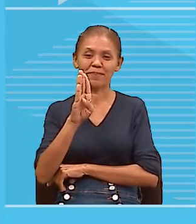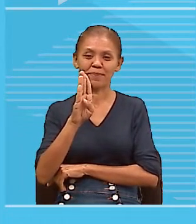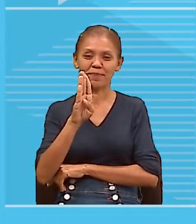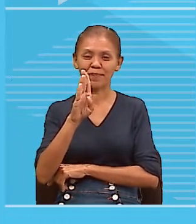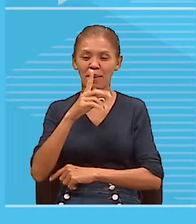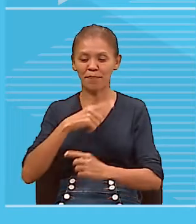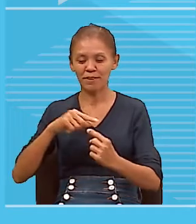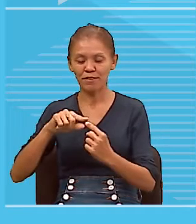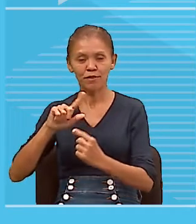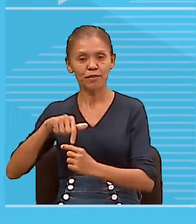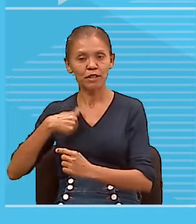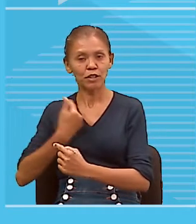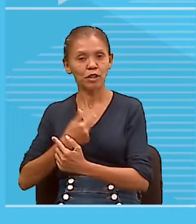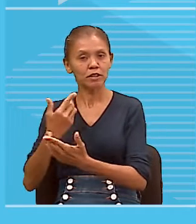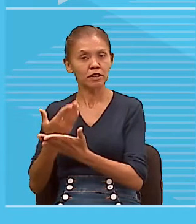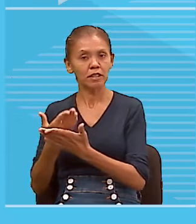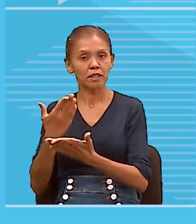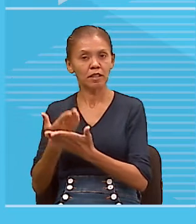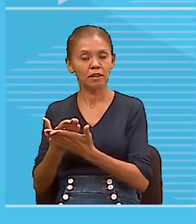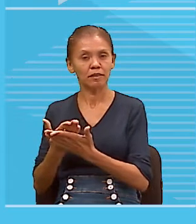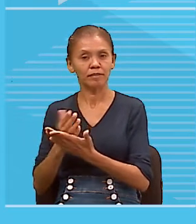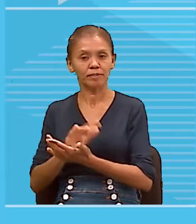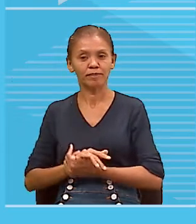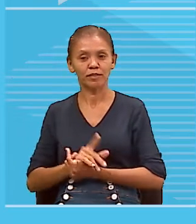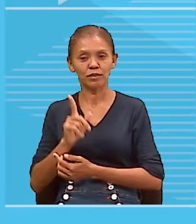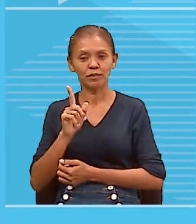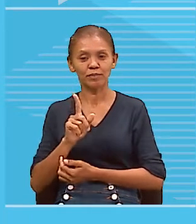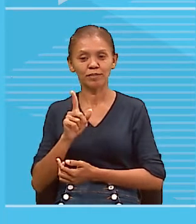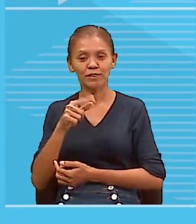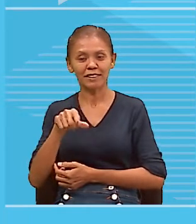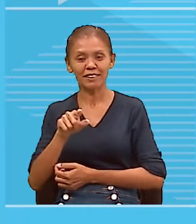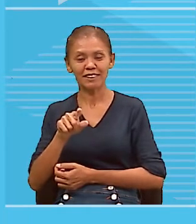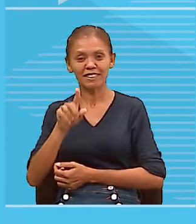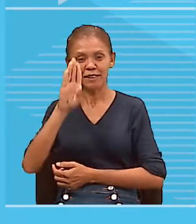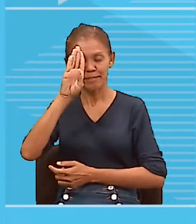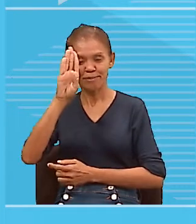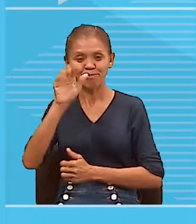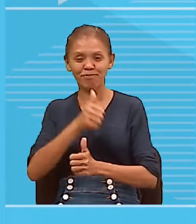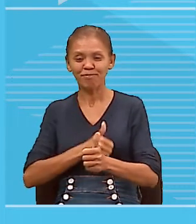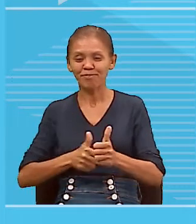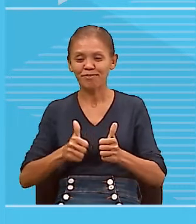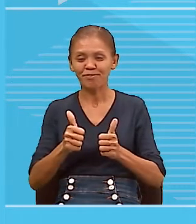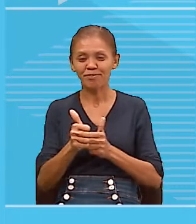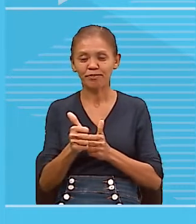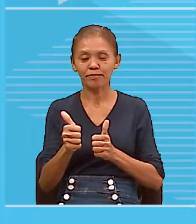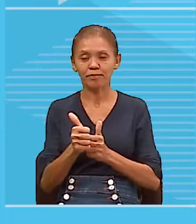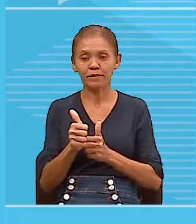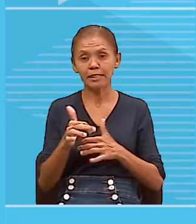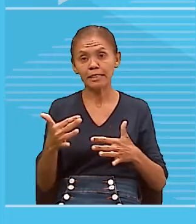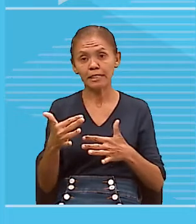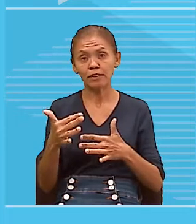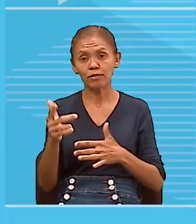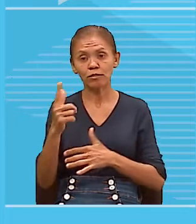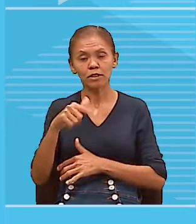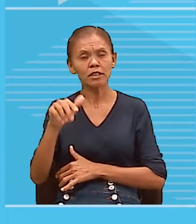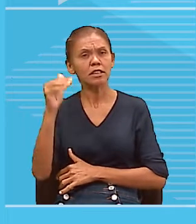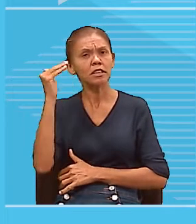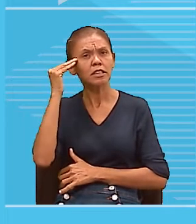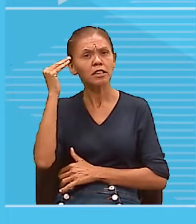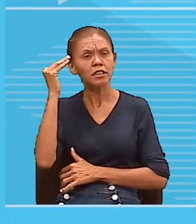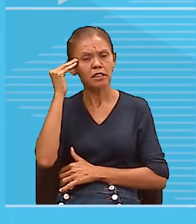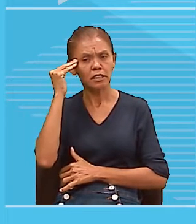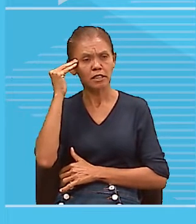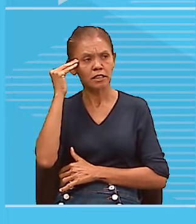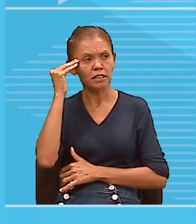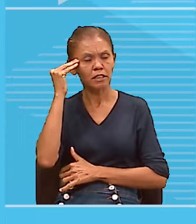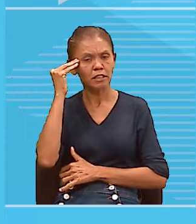nossa aula vocês são os principais atores desse momento Então me conta o que é que vocês entendem quando